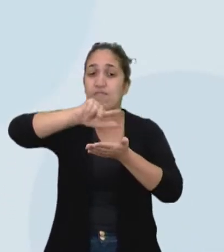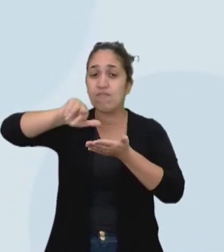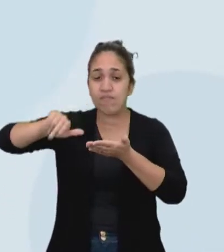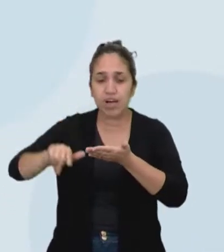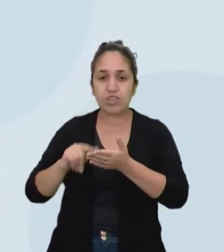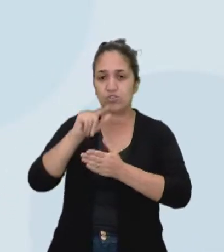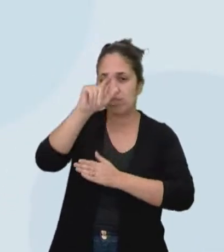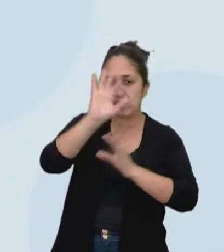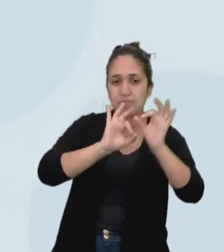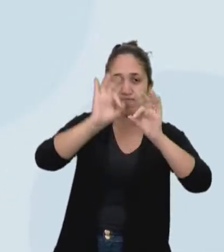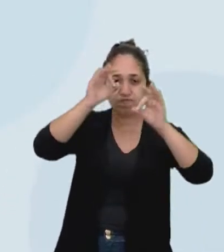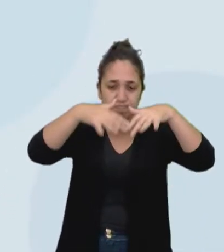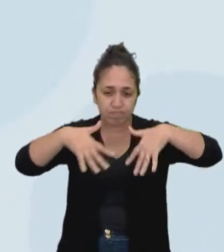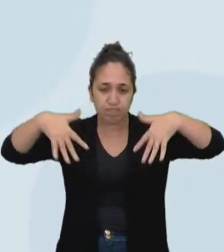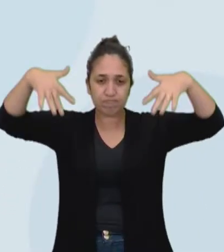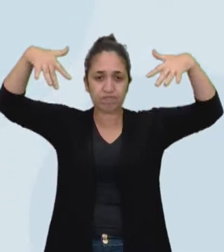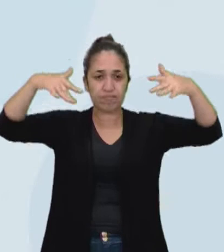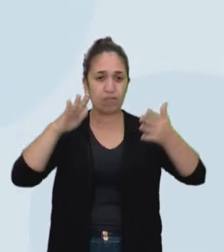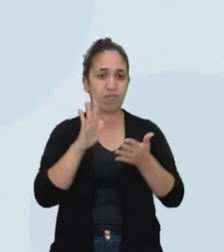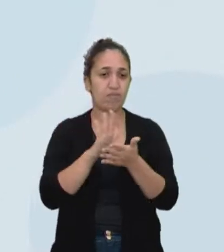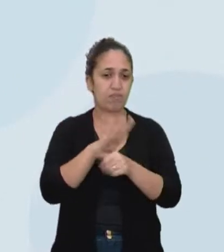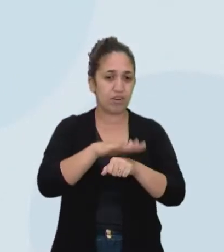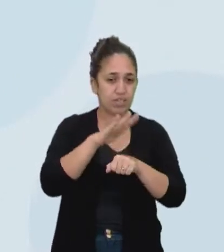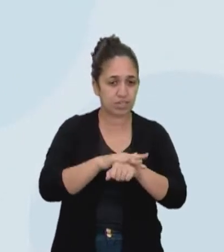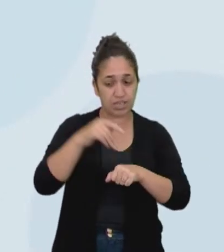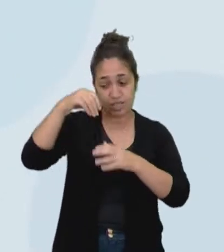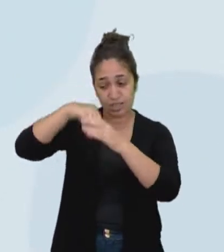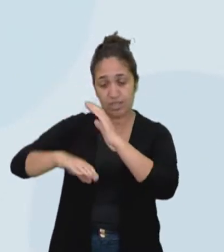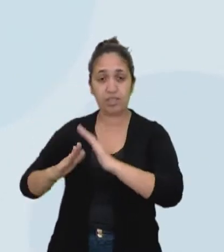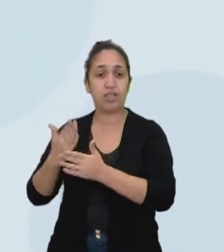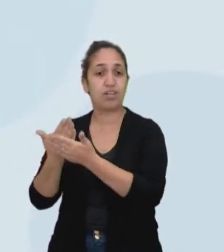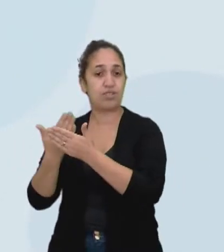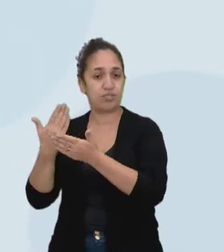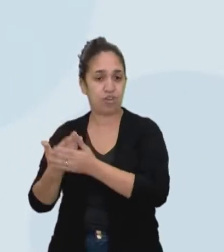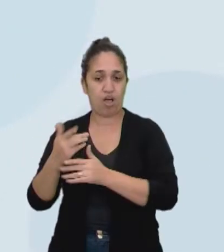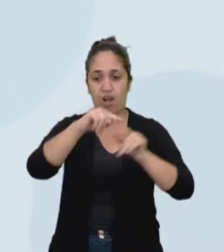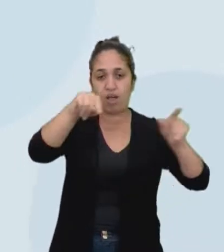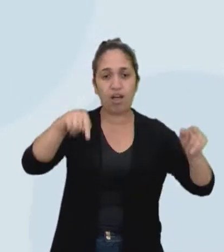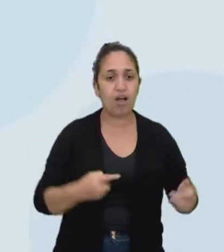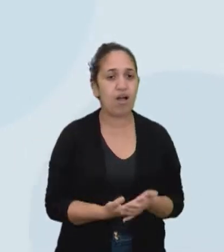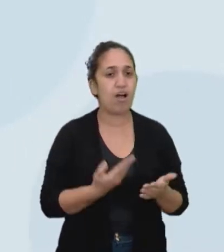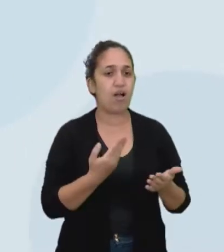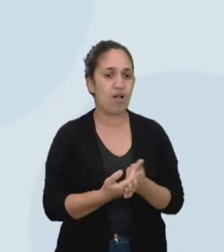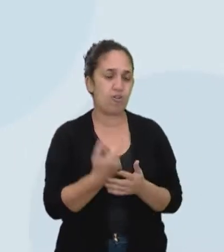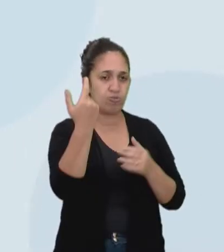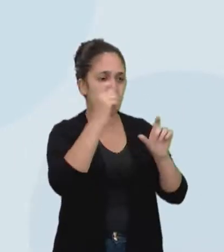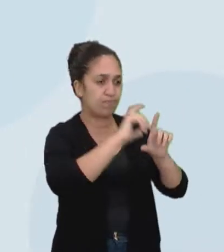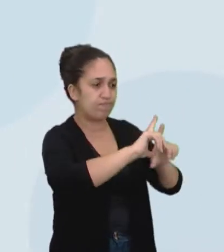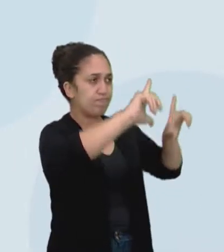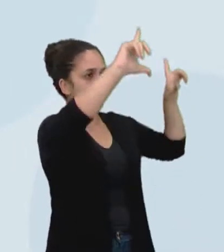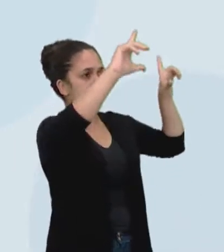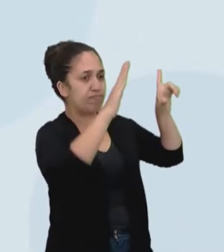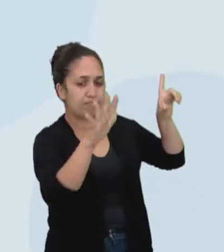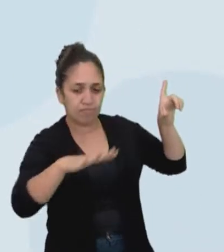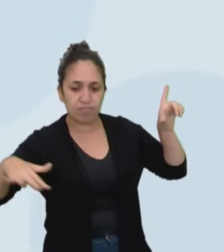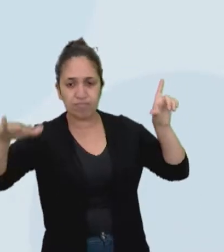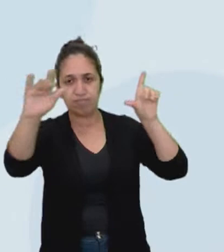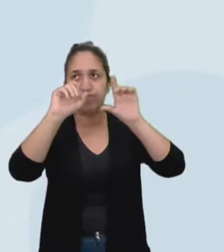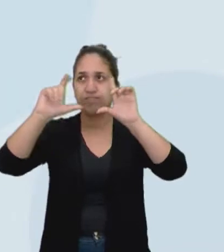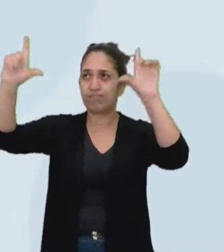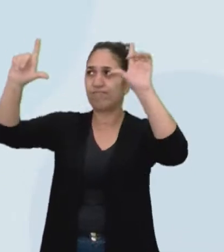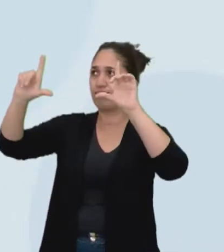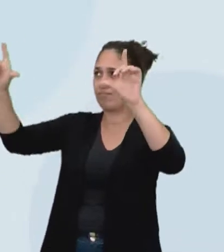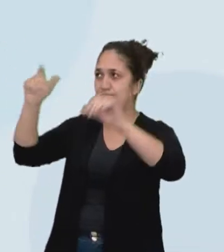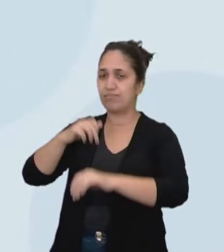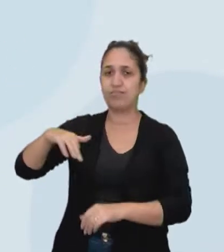produzir um mapa desse físico também na sua unidade escolar, na sua sala de aula, no corredor, no pátio, algum espaço que todo mundo